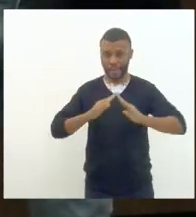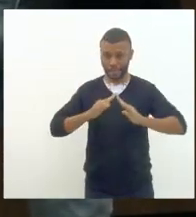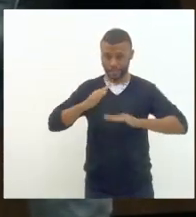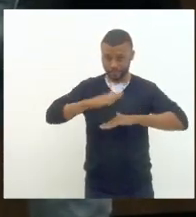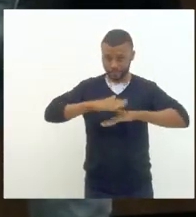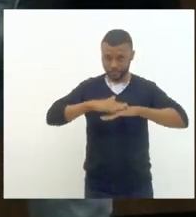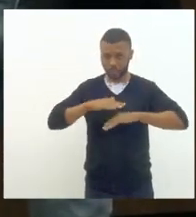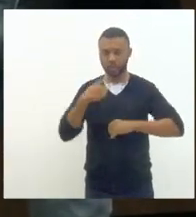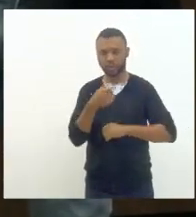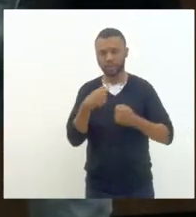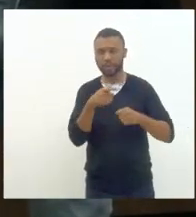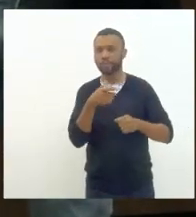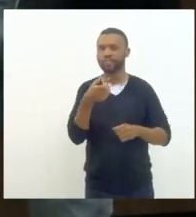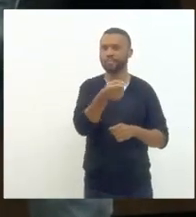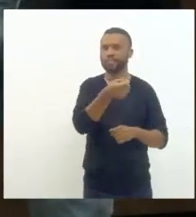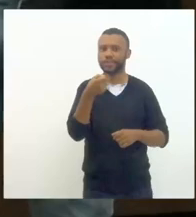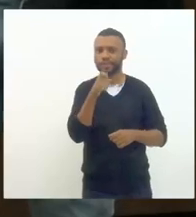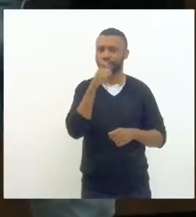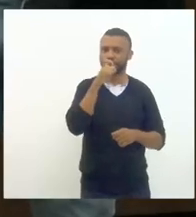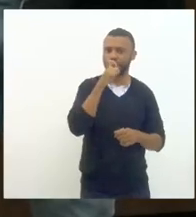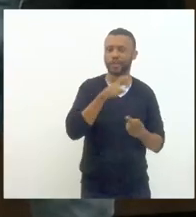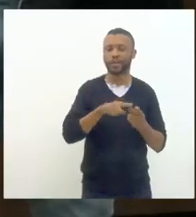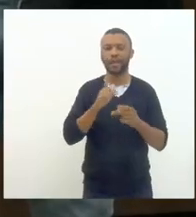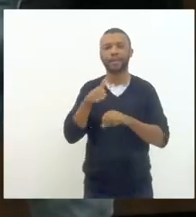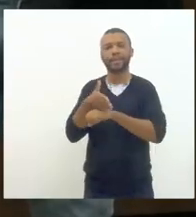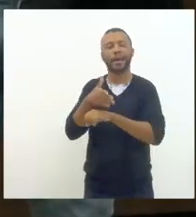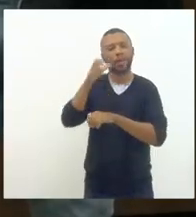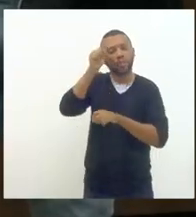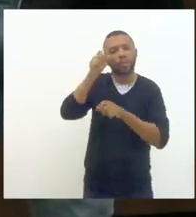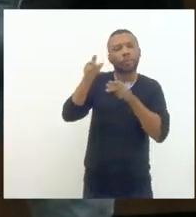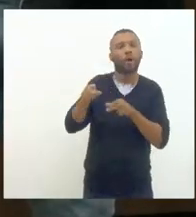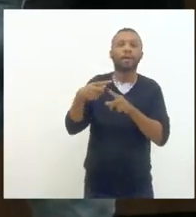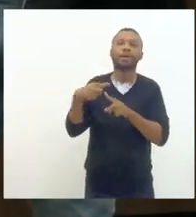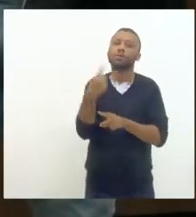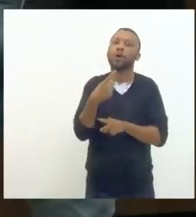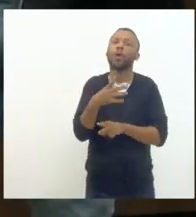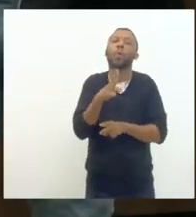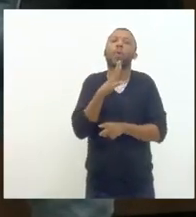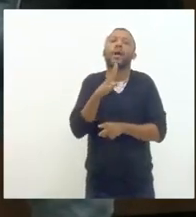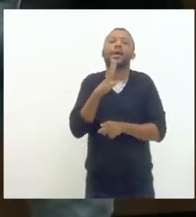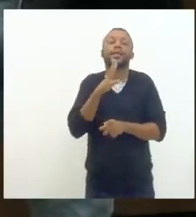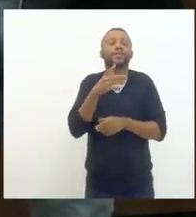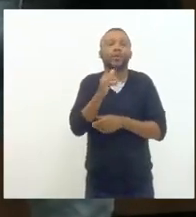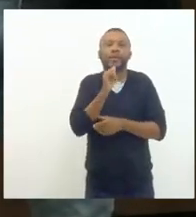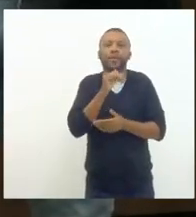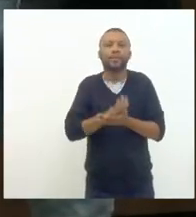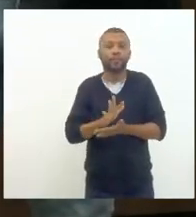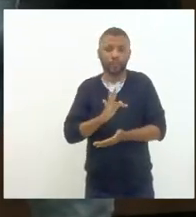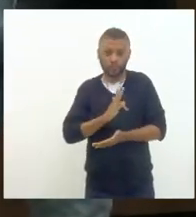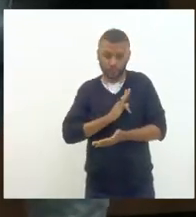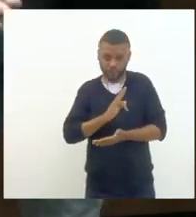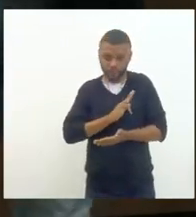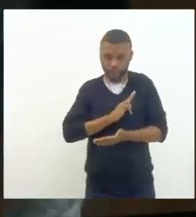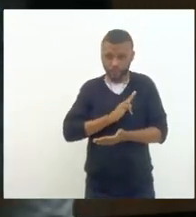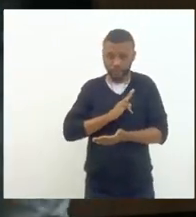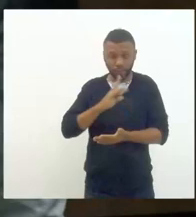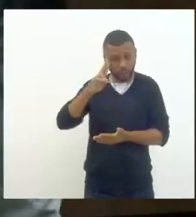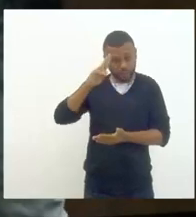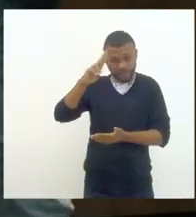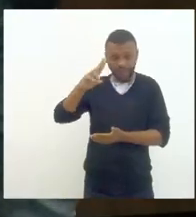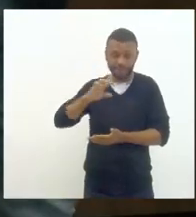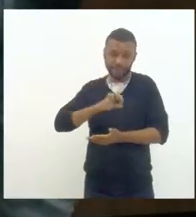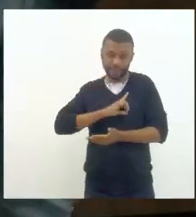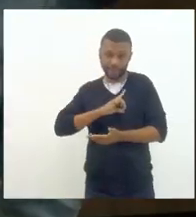que entrar no quarto, a gente é que tem que trabalhar, porque a gente é que conhece a nossa casa. É como se colocasse na PM um delegado para chefiar,